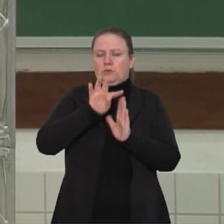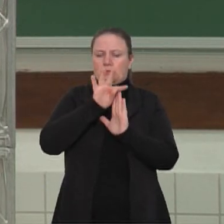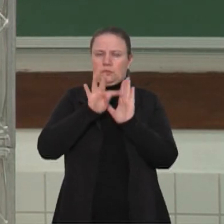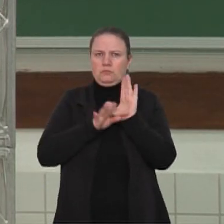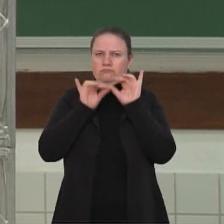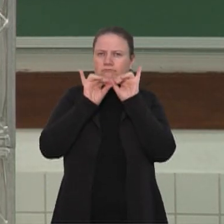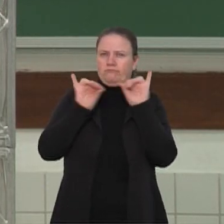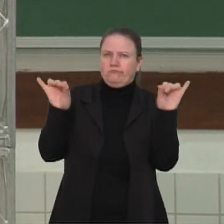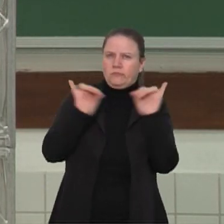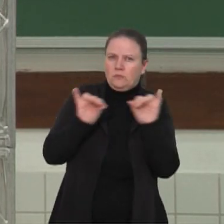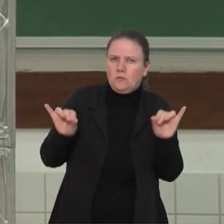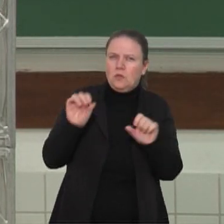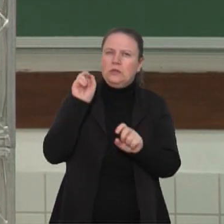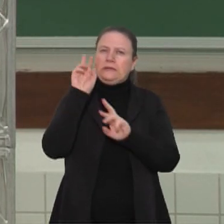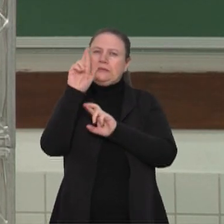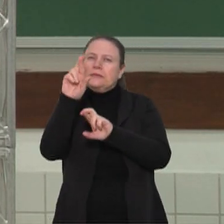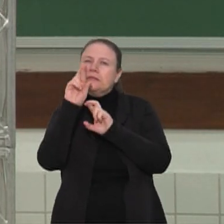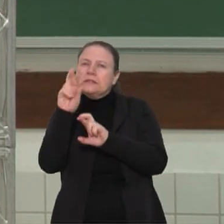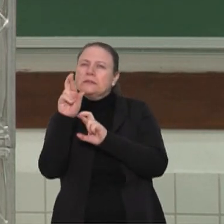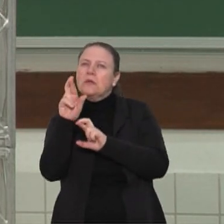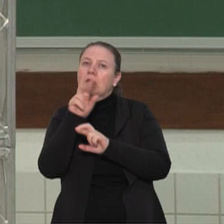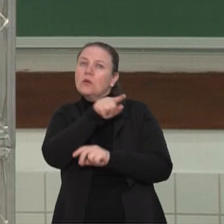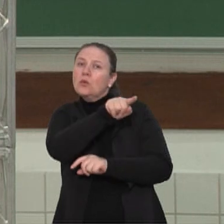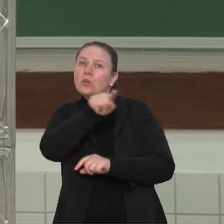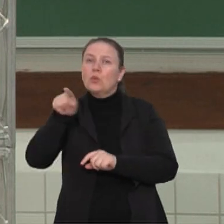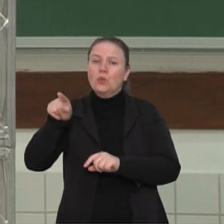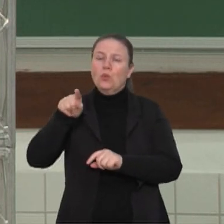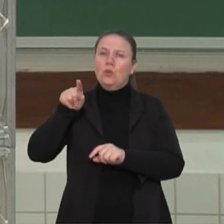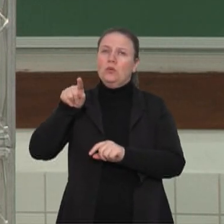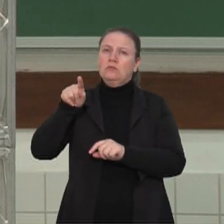essas informações tenham sido úteis para vocês,